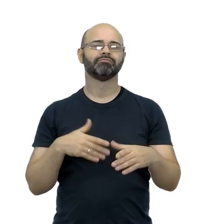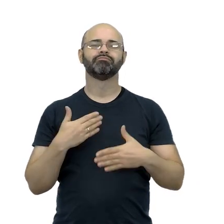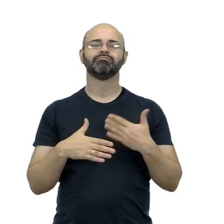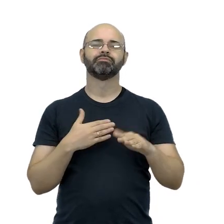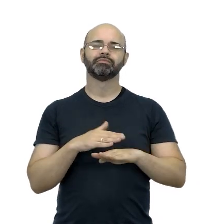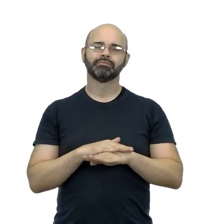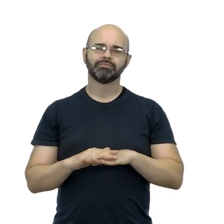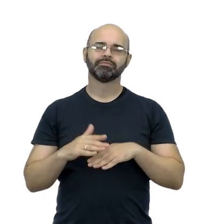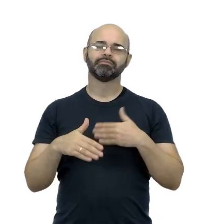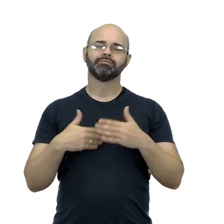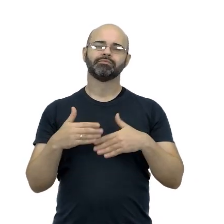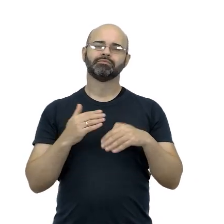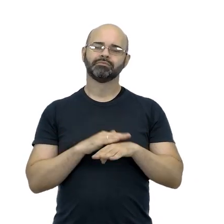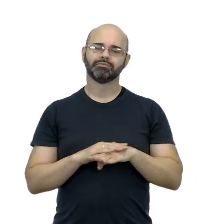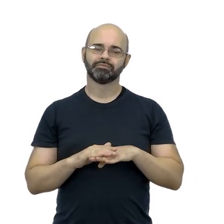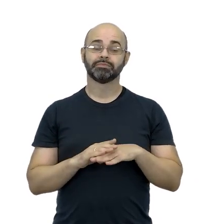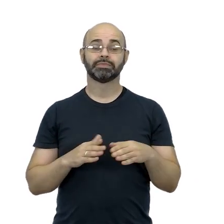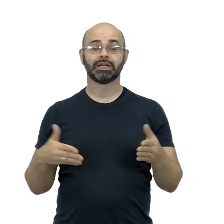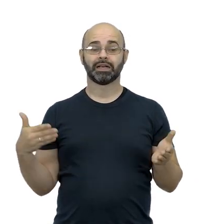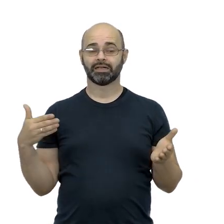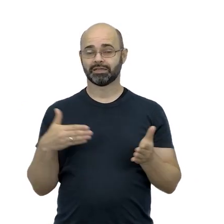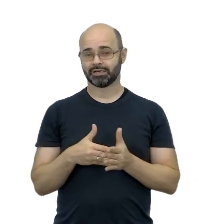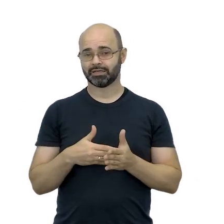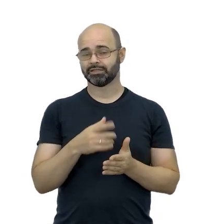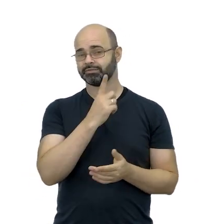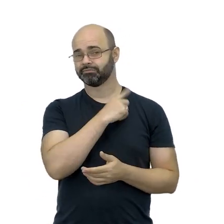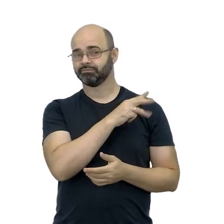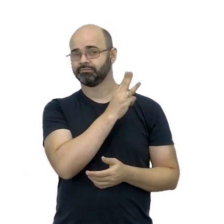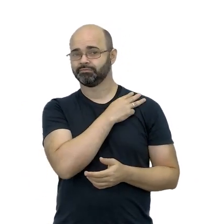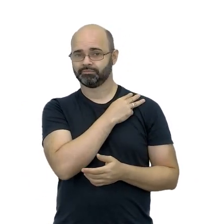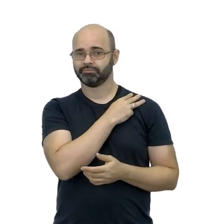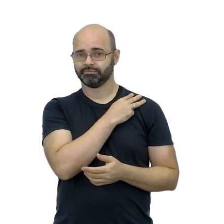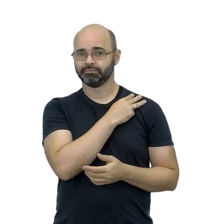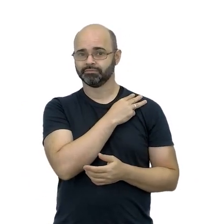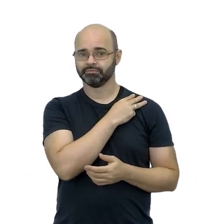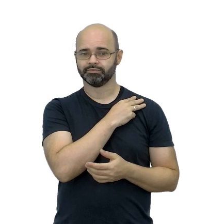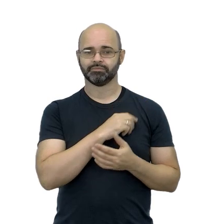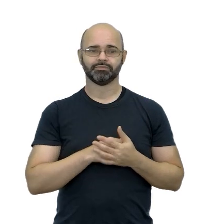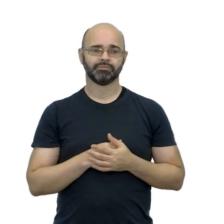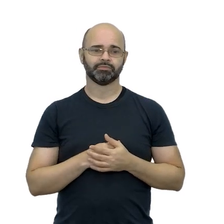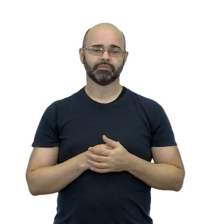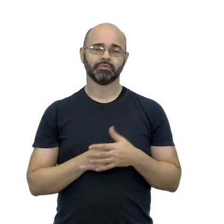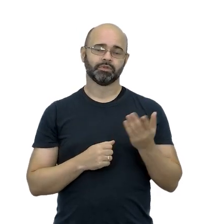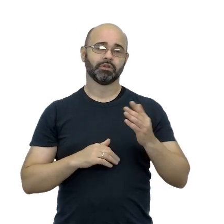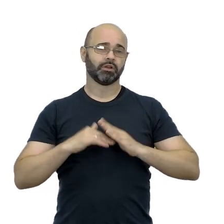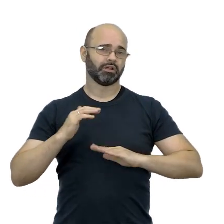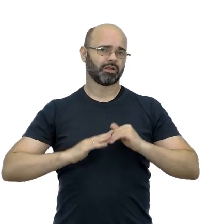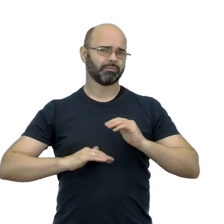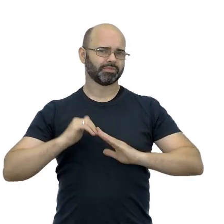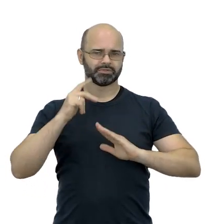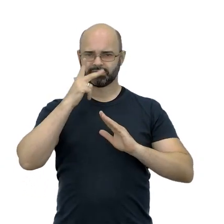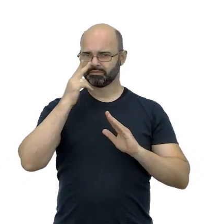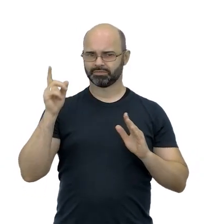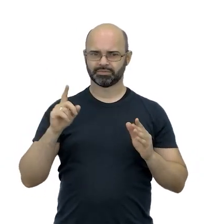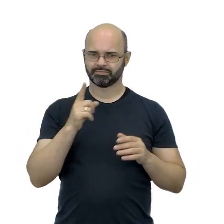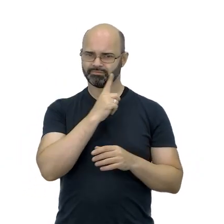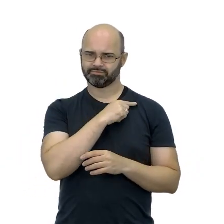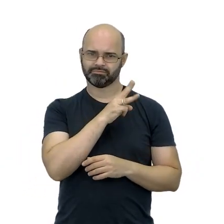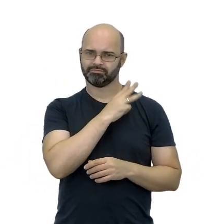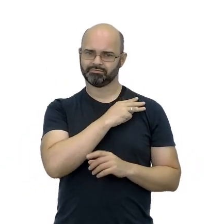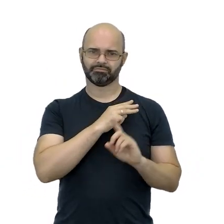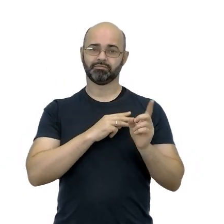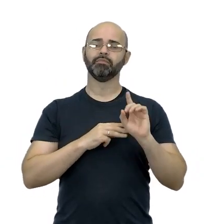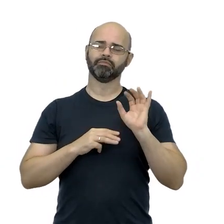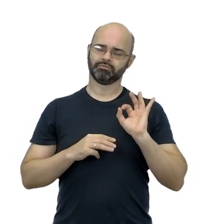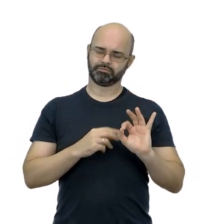até a gente conseguir chegar no nosso ensino médio, que é uma questão, apesar da habilidade não parecer do ensino médio, ela é